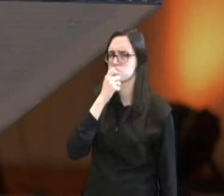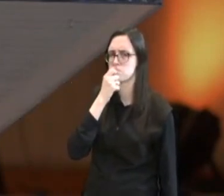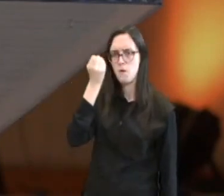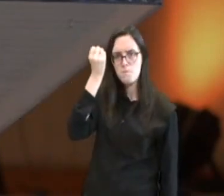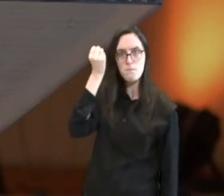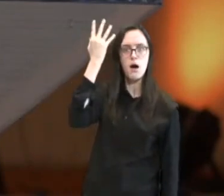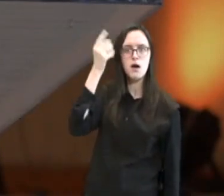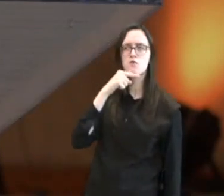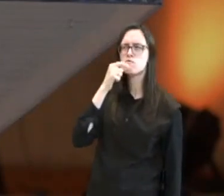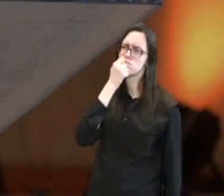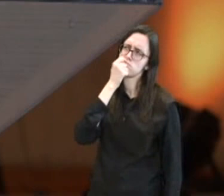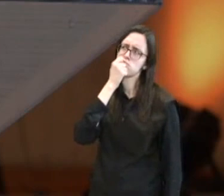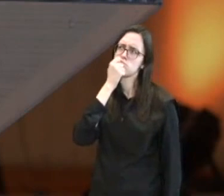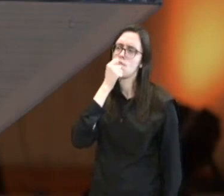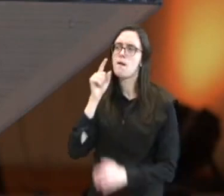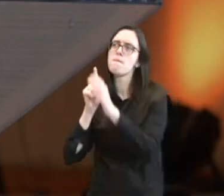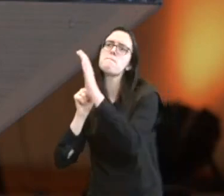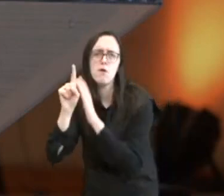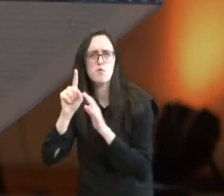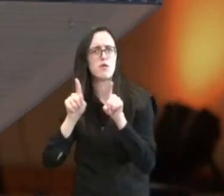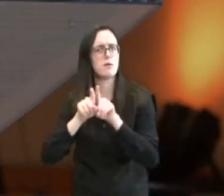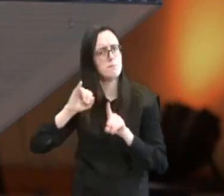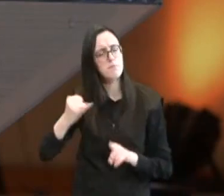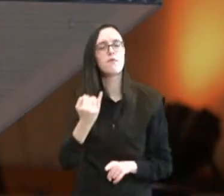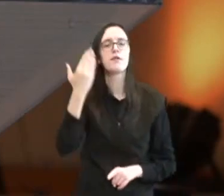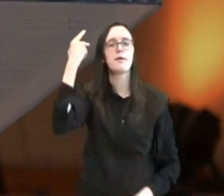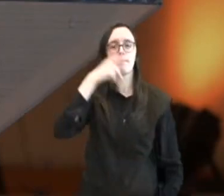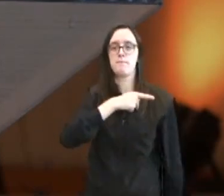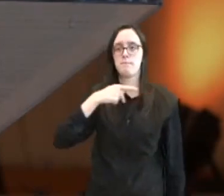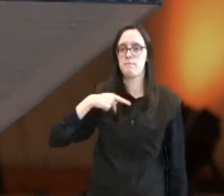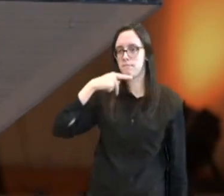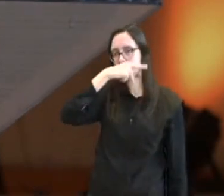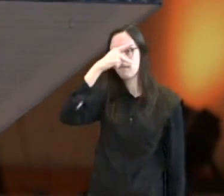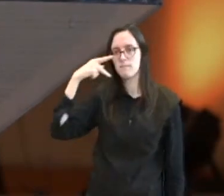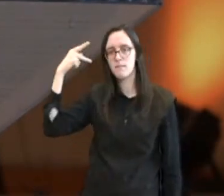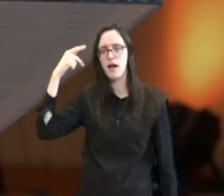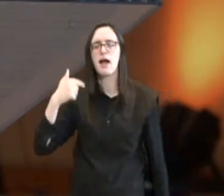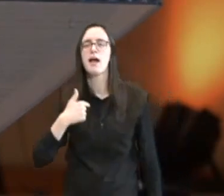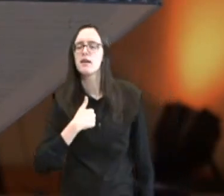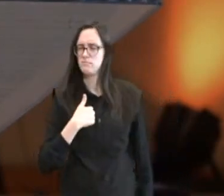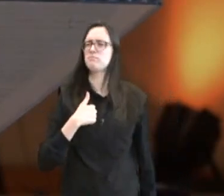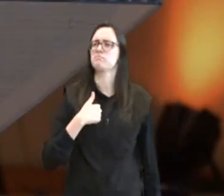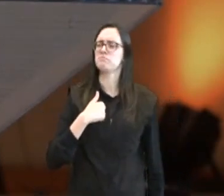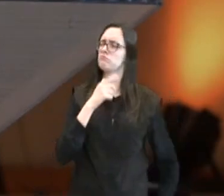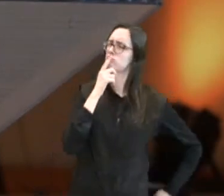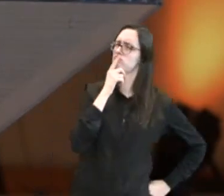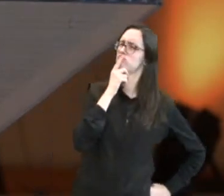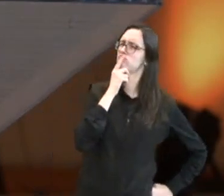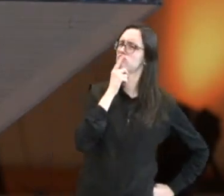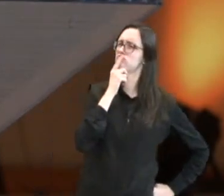pergunte. Uma vez o pastor Pascoal falou um negócio aqui que não desceu, não me